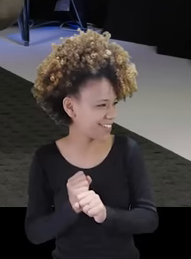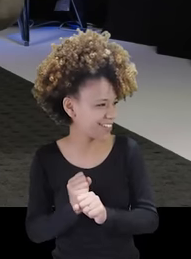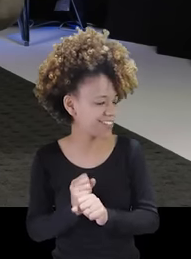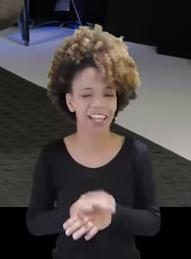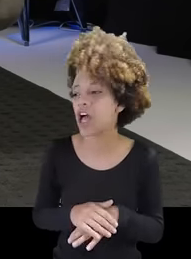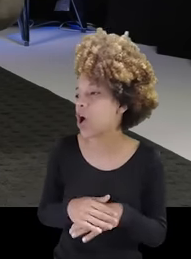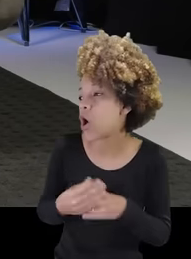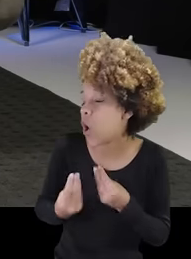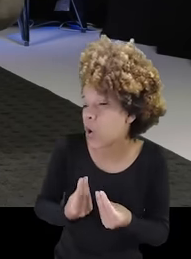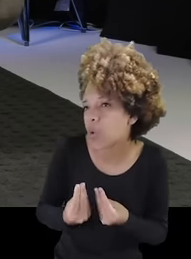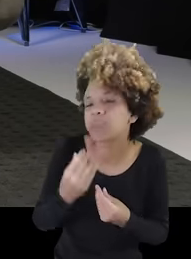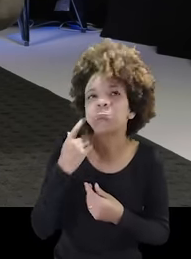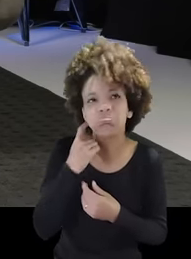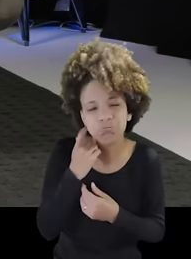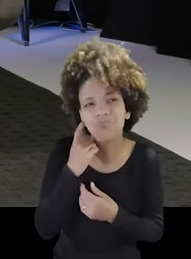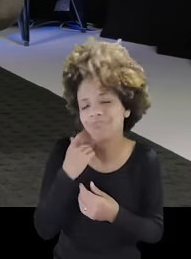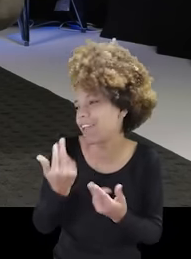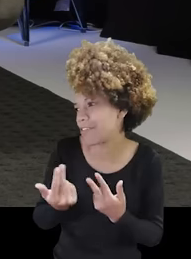na Samsung como é que é a coisa do